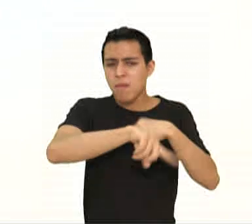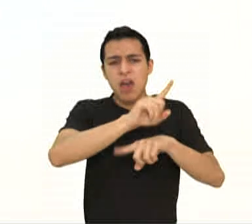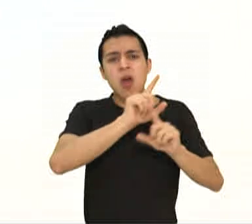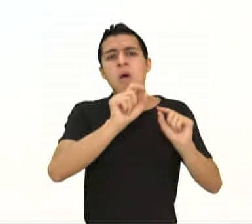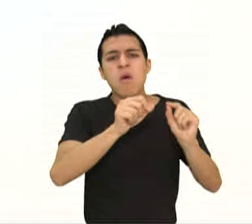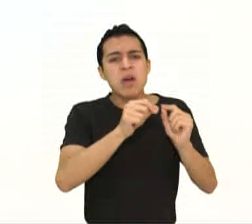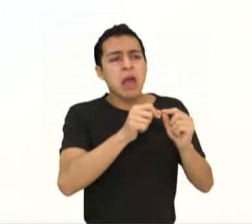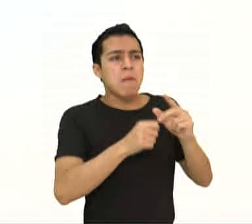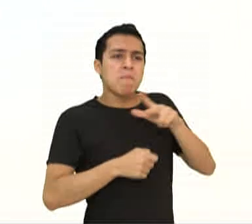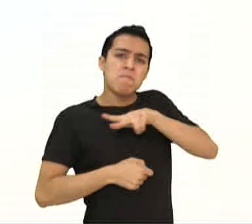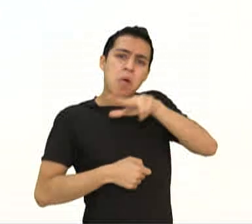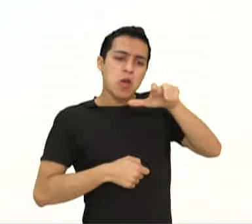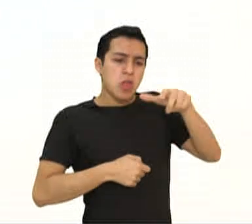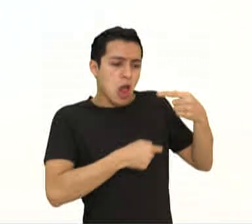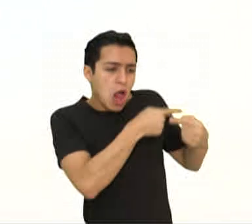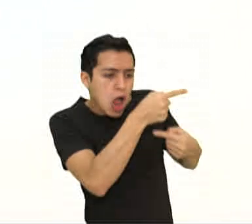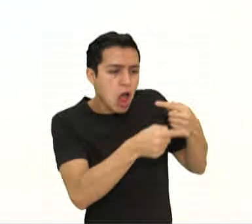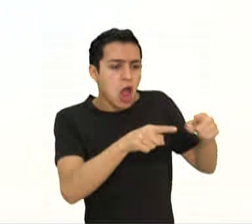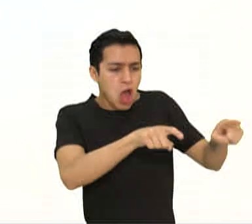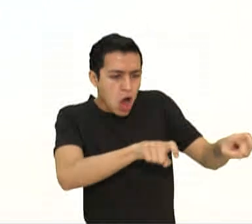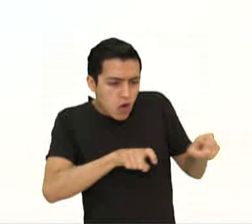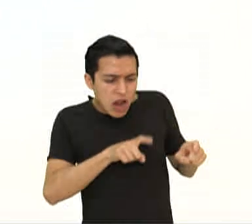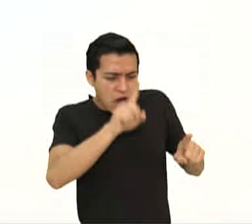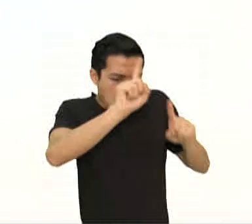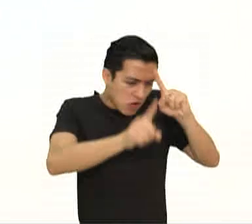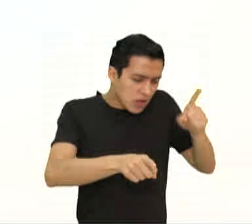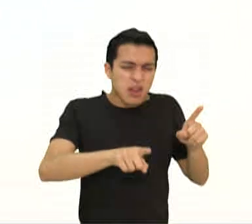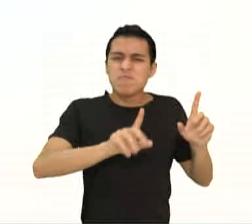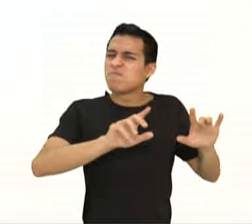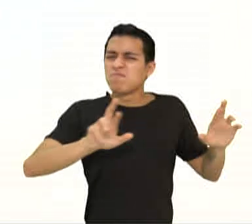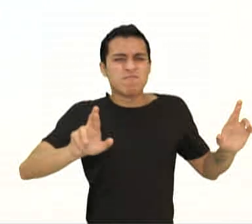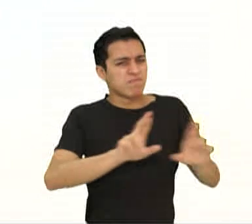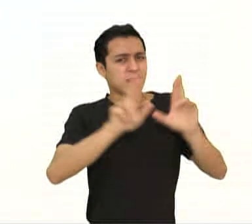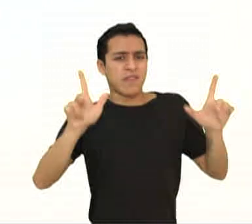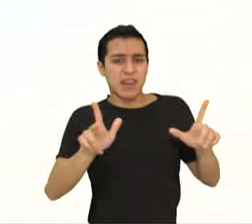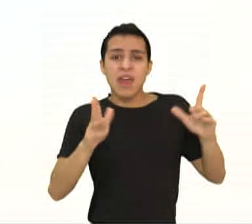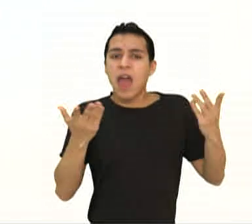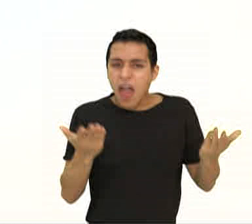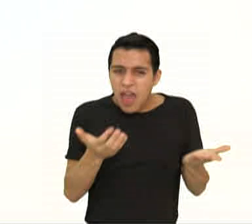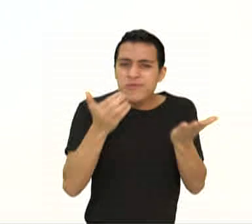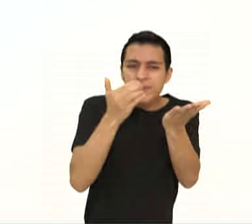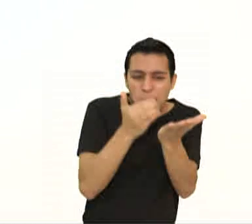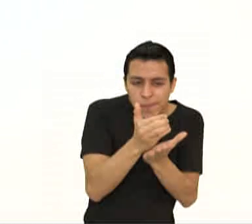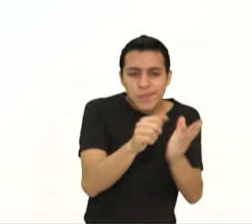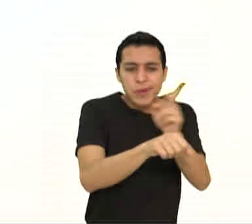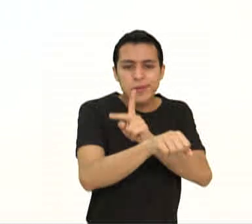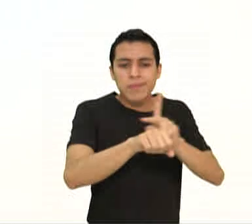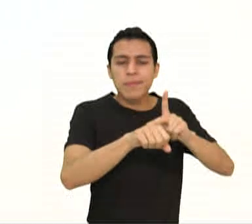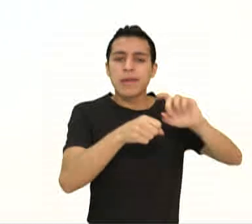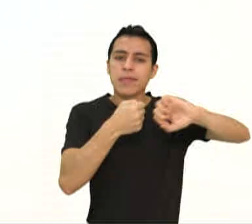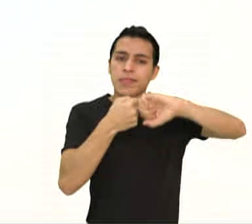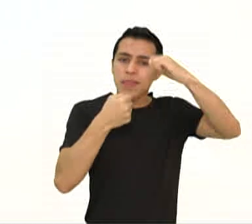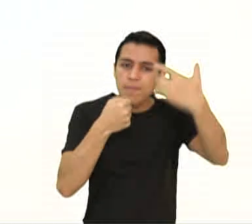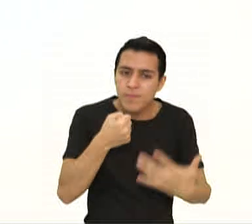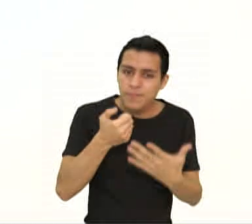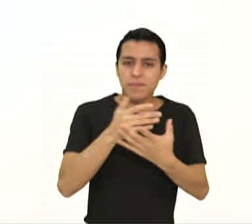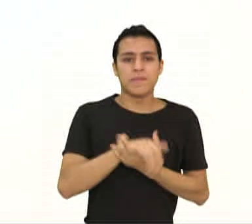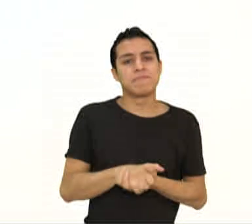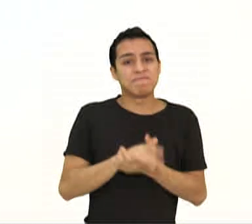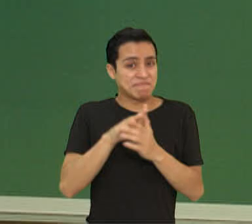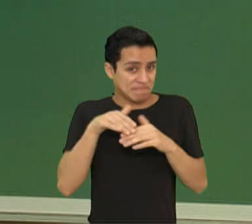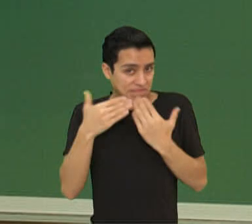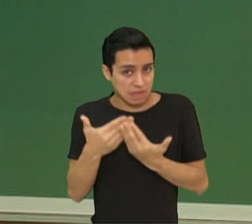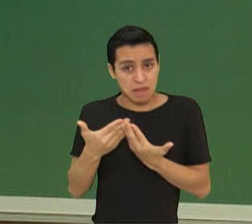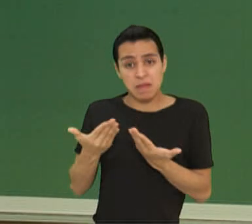herança portuguesa, rural e autoritária, quando então teríamos um país democrático. Então, a